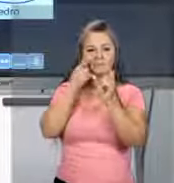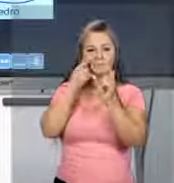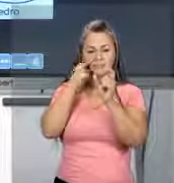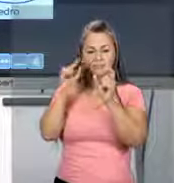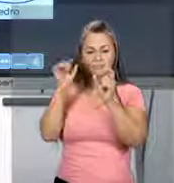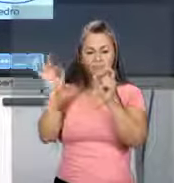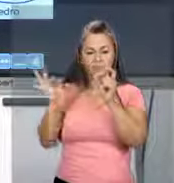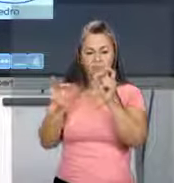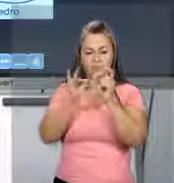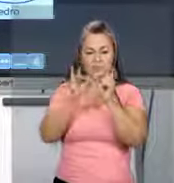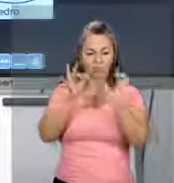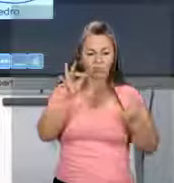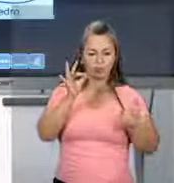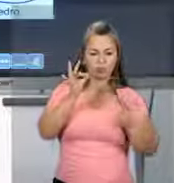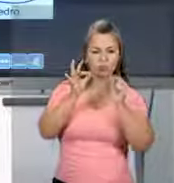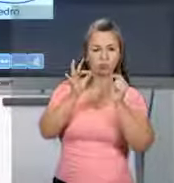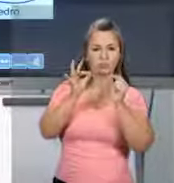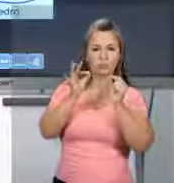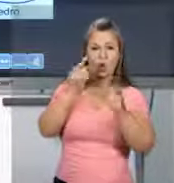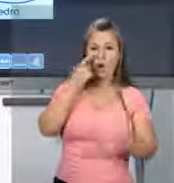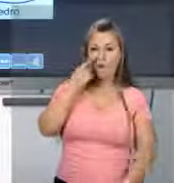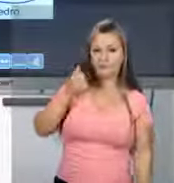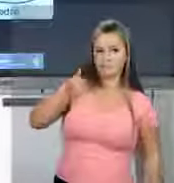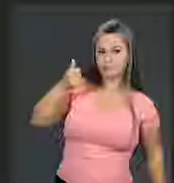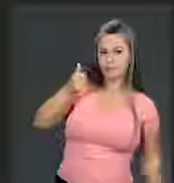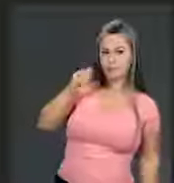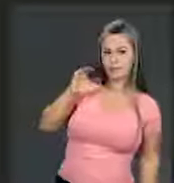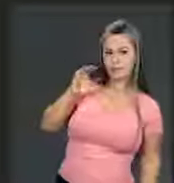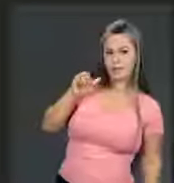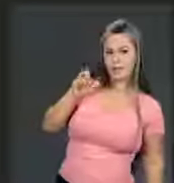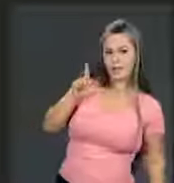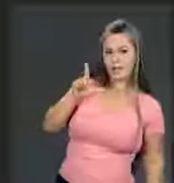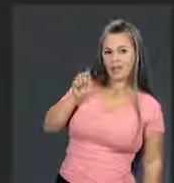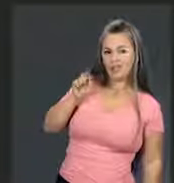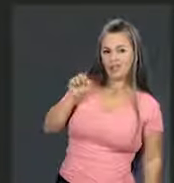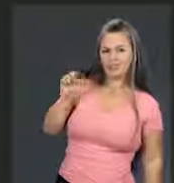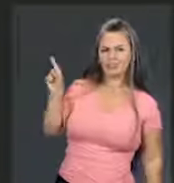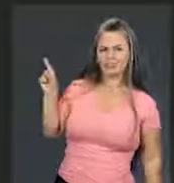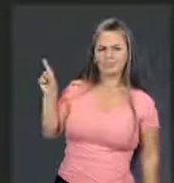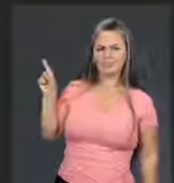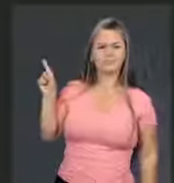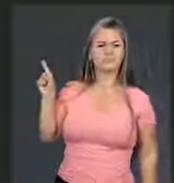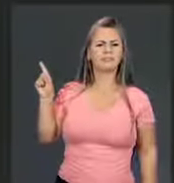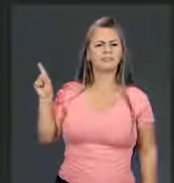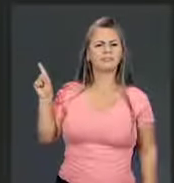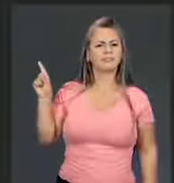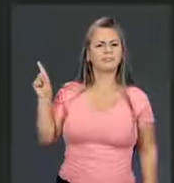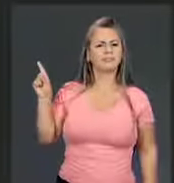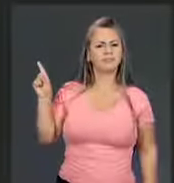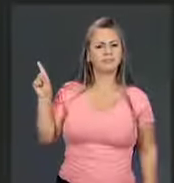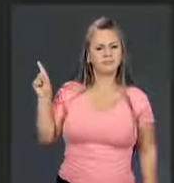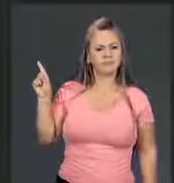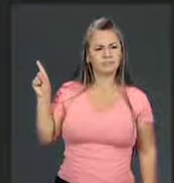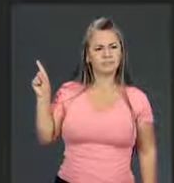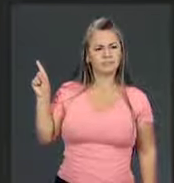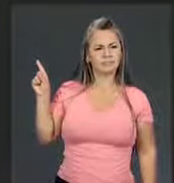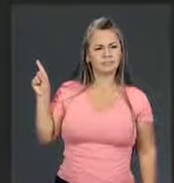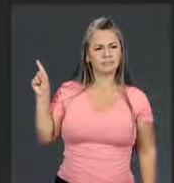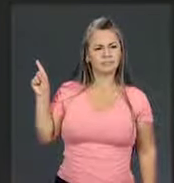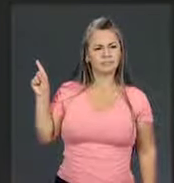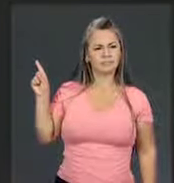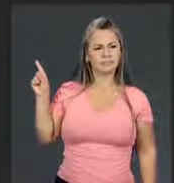uma. Na montagem de Carlos, ele pegou a